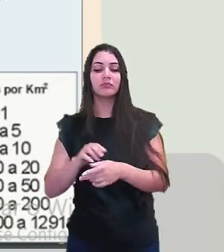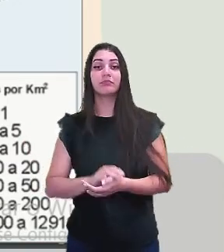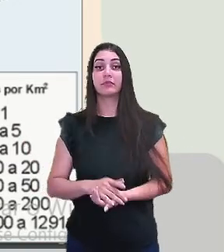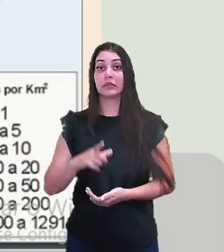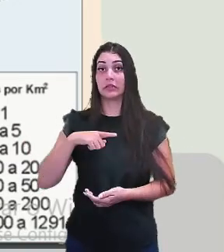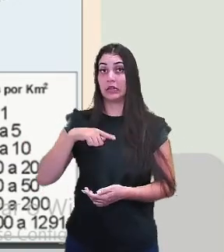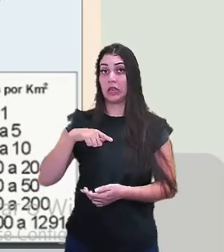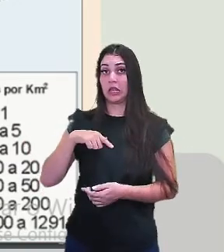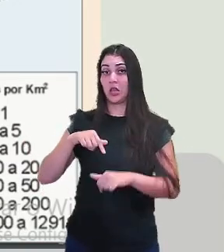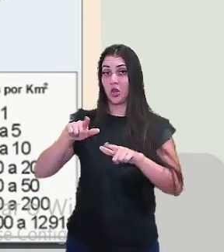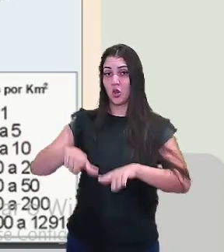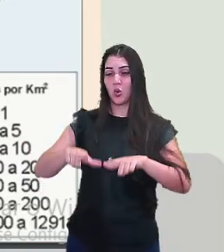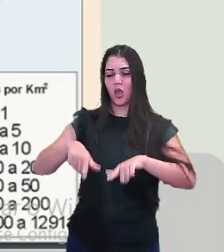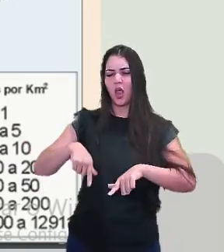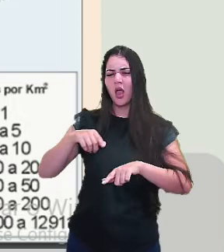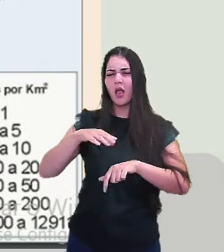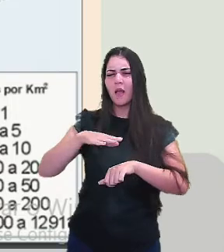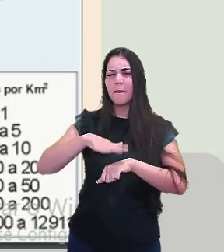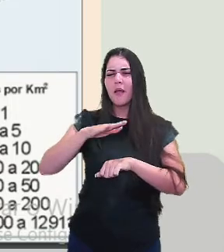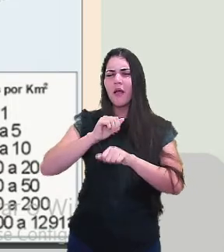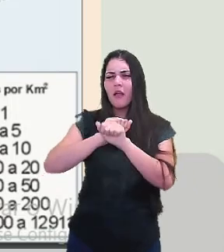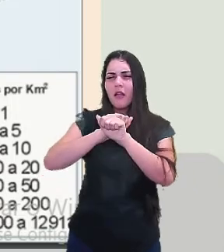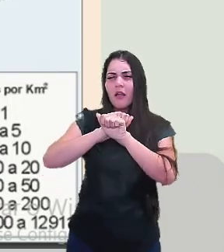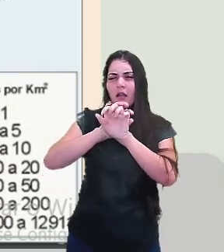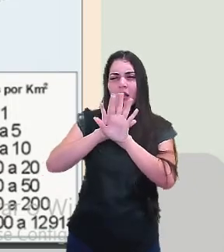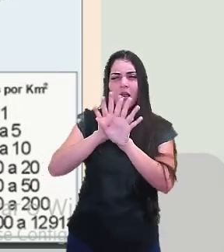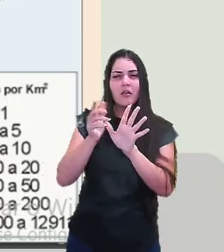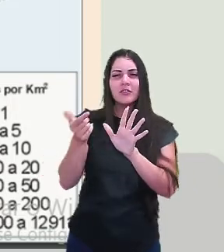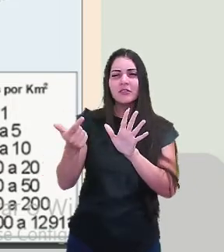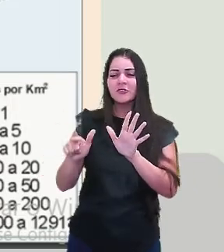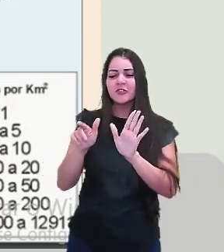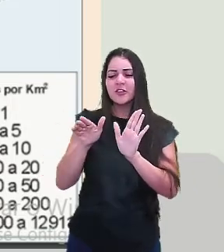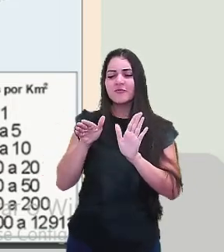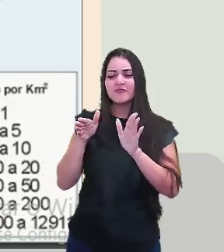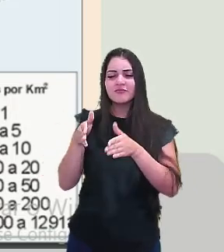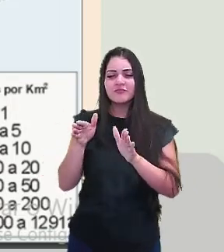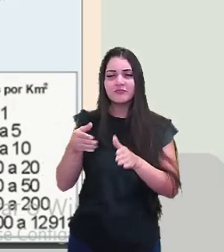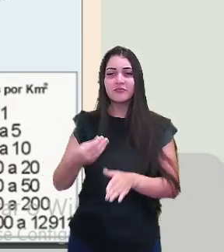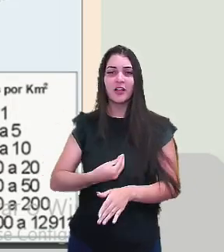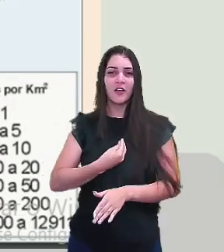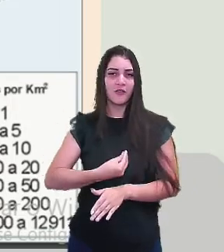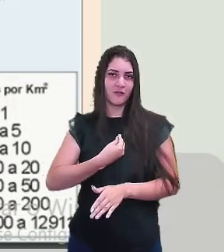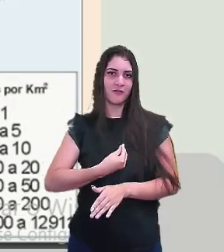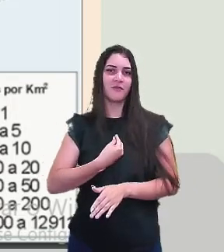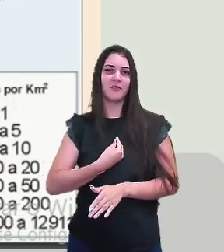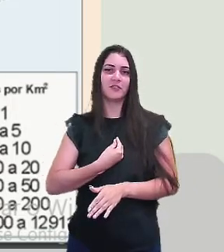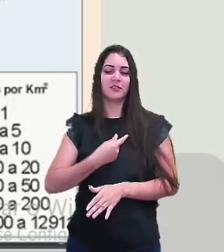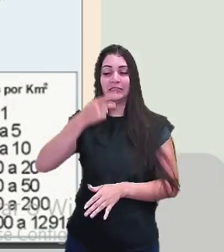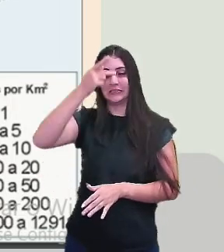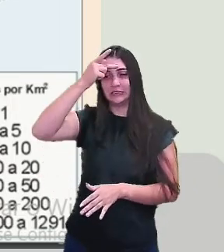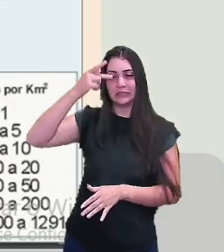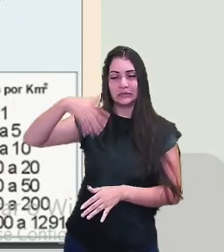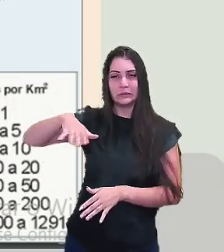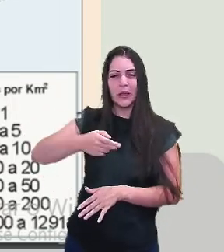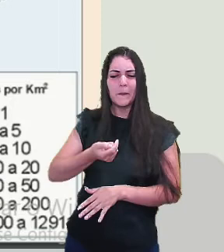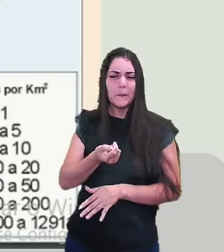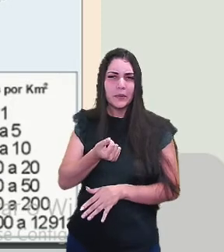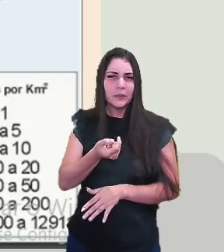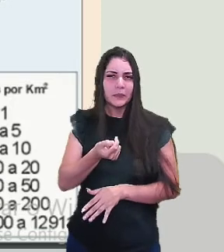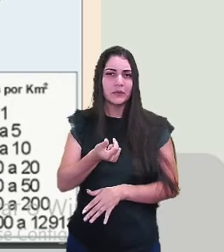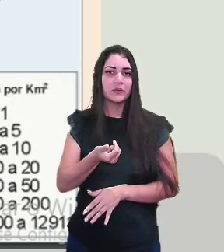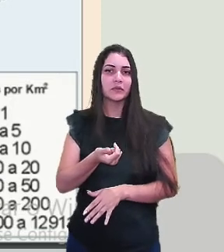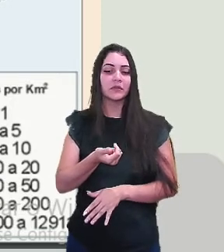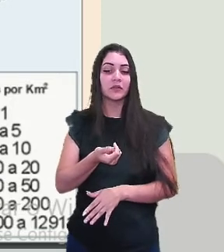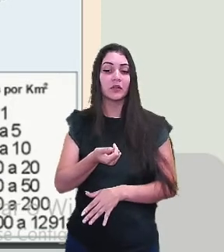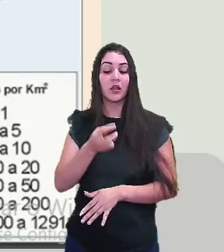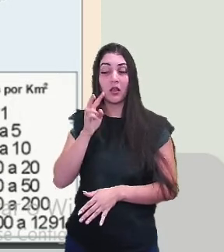locais bem clarinhos, onde não tem muita frequência de muitas pessoas. É pouquinhas pessoas. É assim que a gente